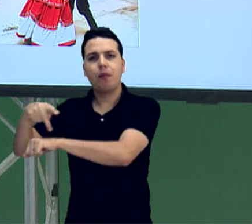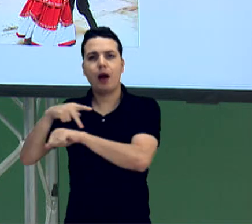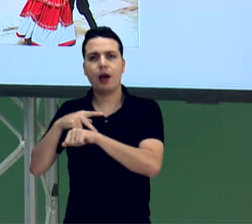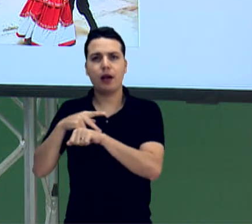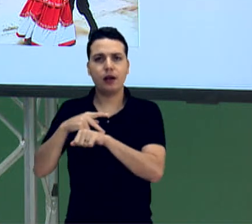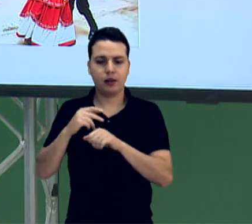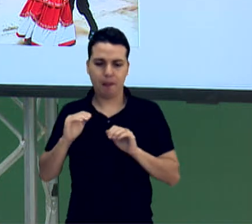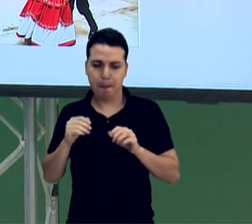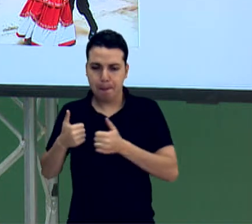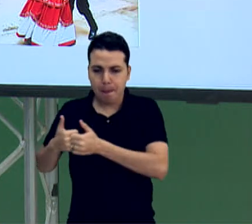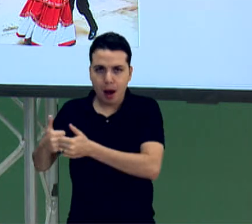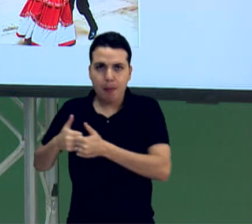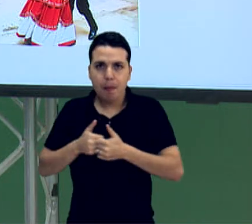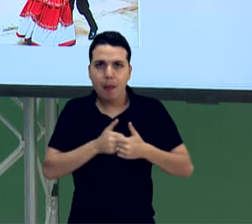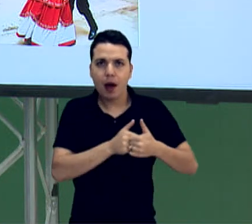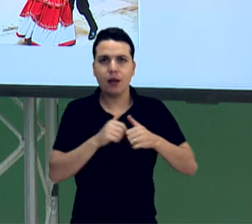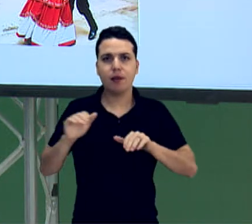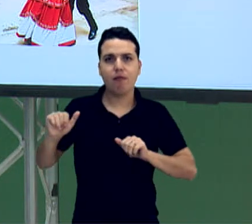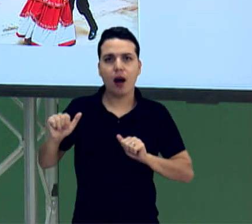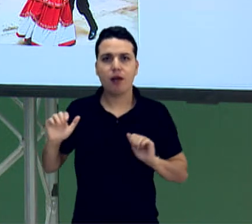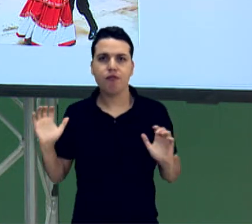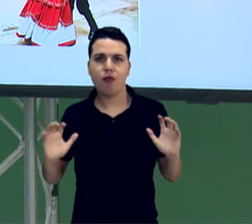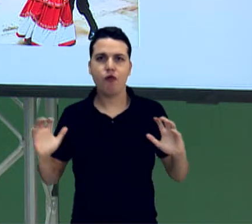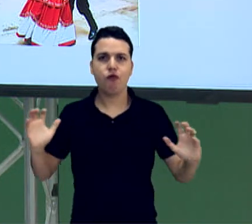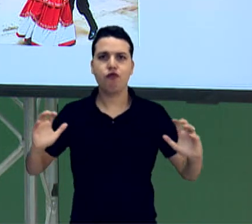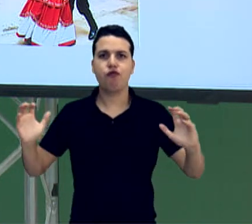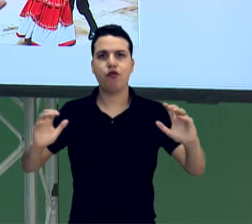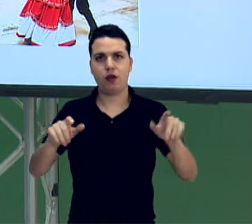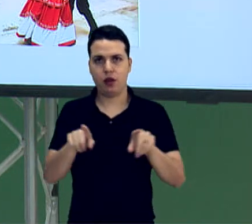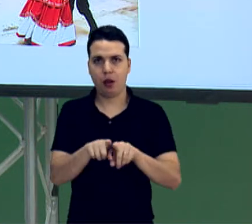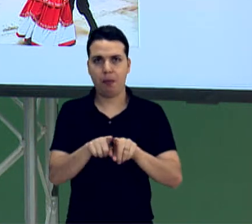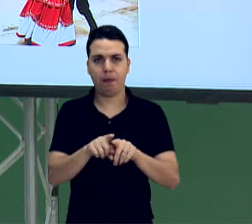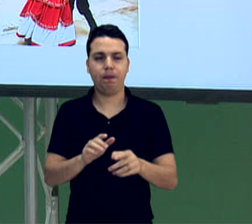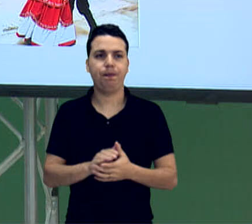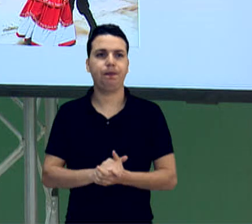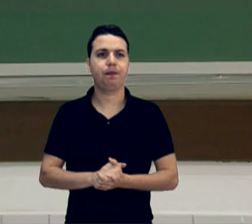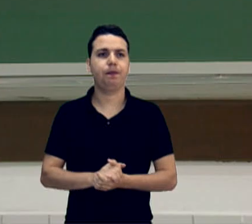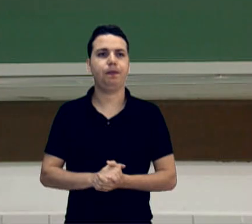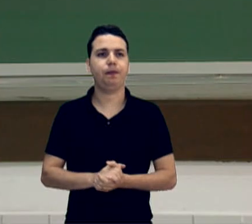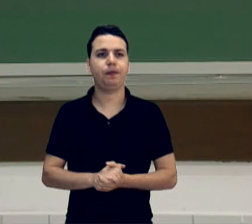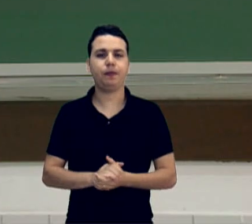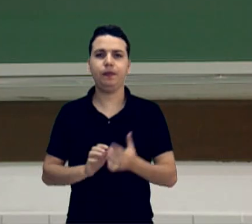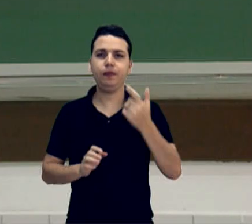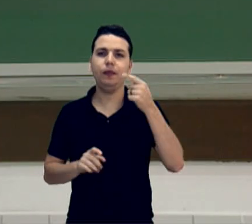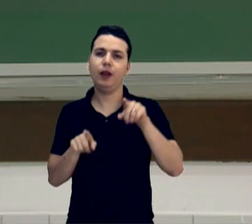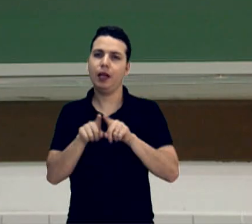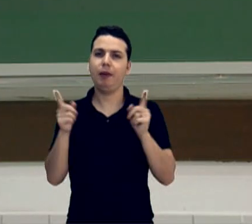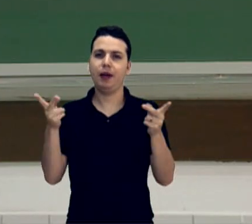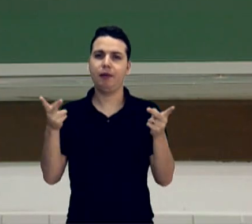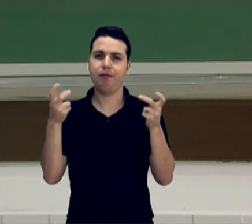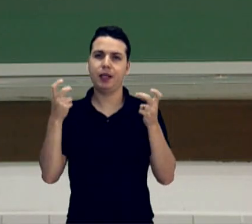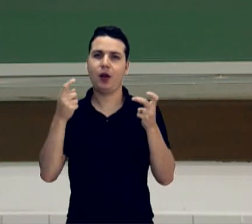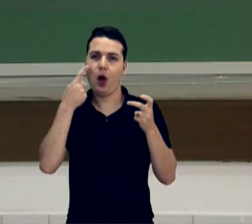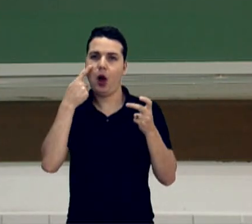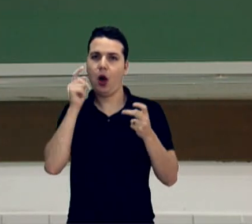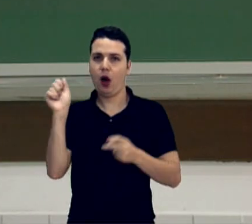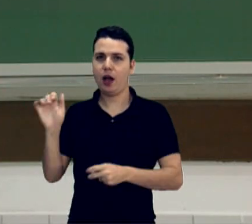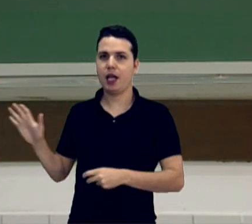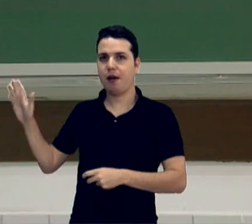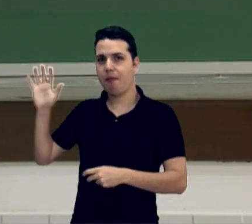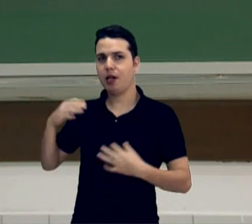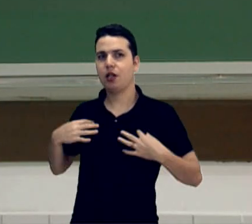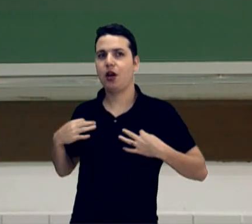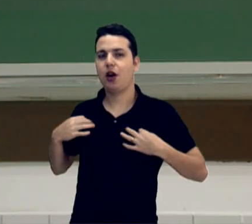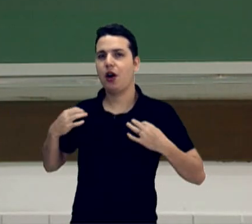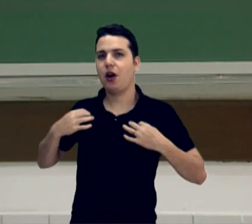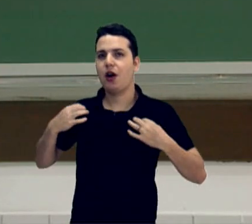mais espanhola, né? E aí a gente já observa também pelos trajes, né? Vamos falar um pouquinho dos